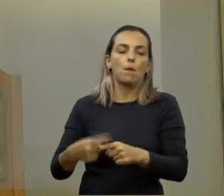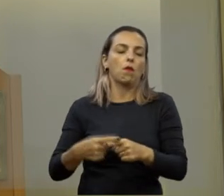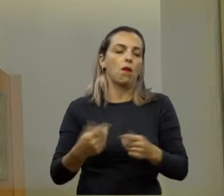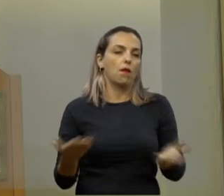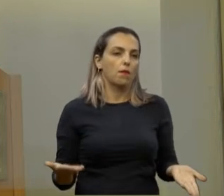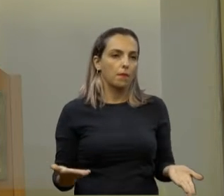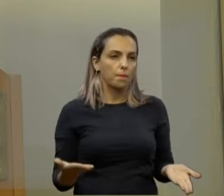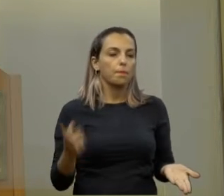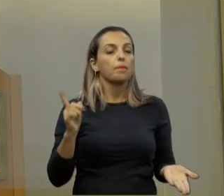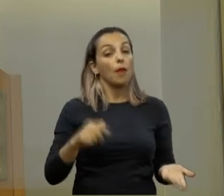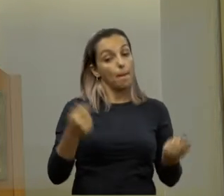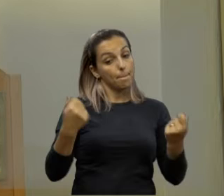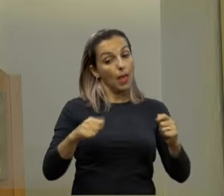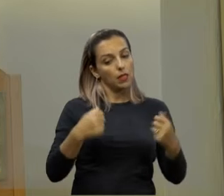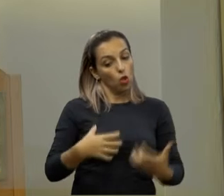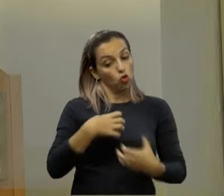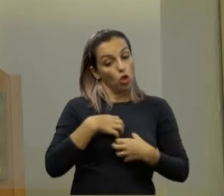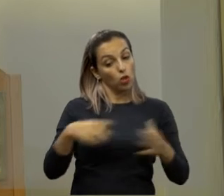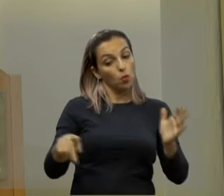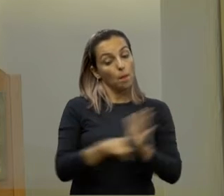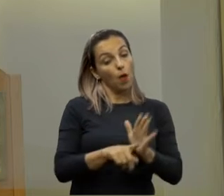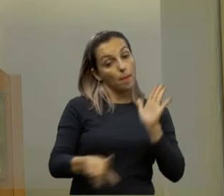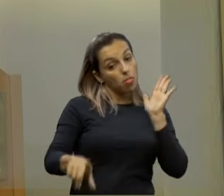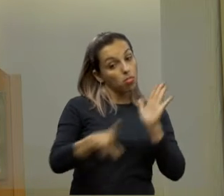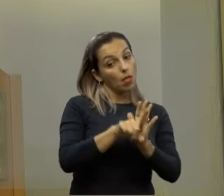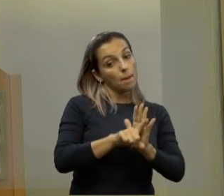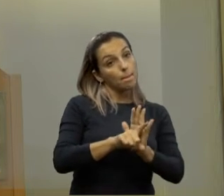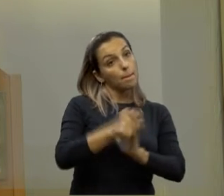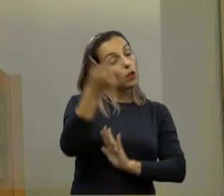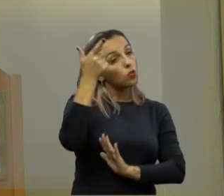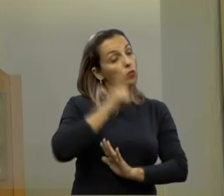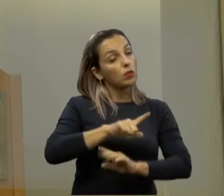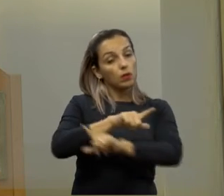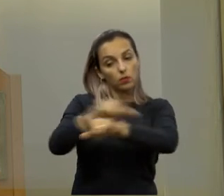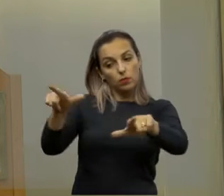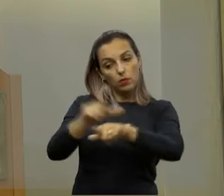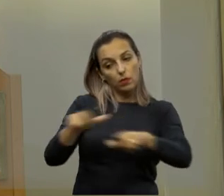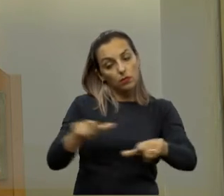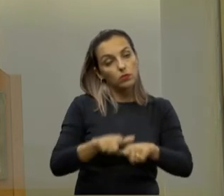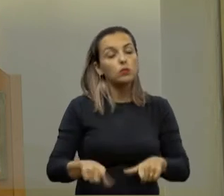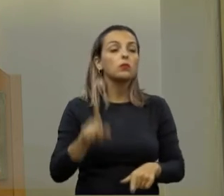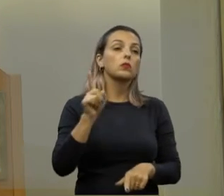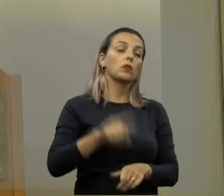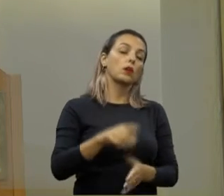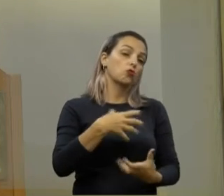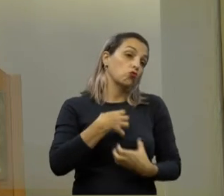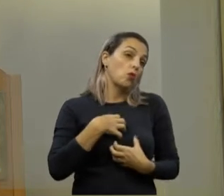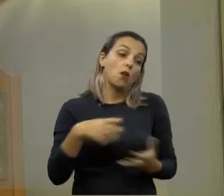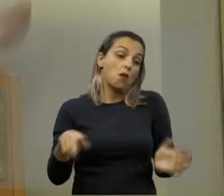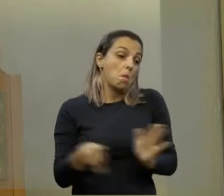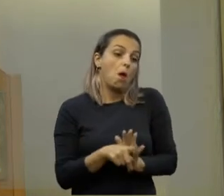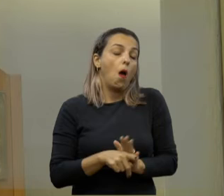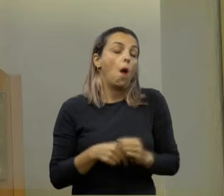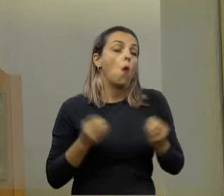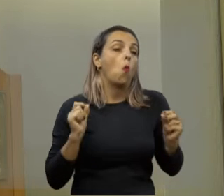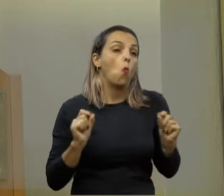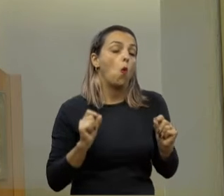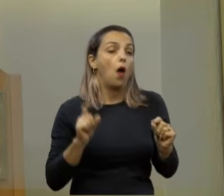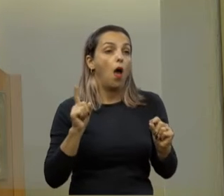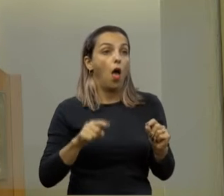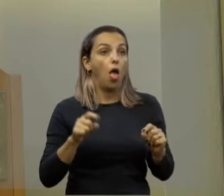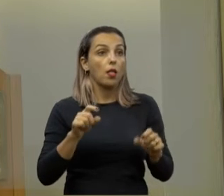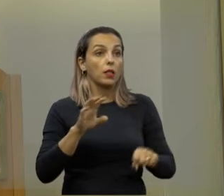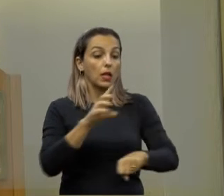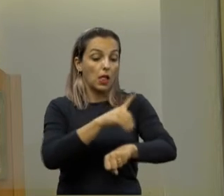é preciso criar caminhos legislativos para conseguir limpar esses terrenos porque da forma como tá E com